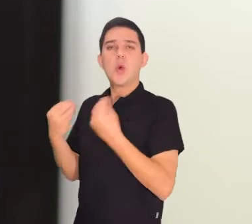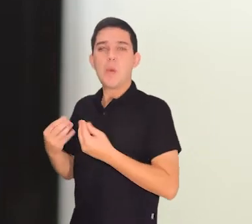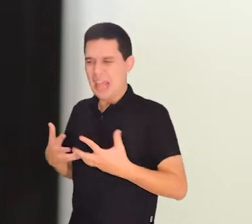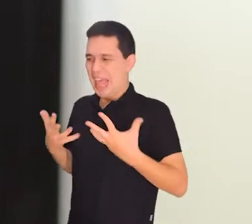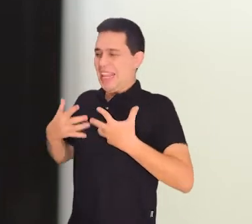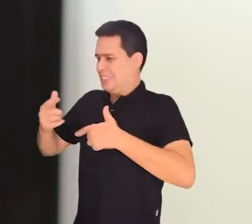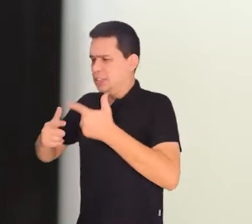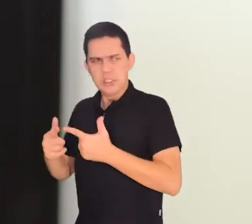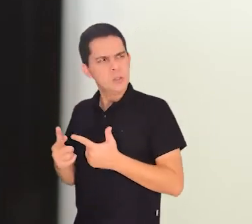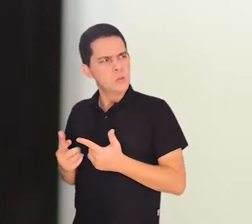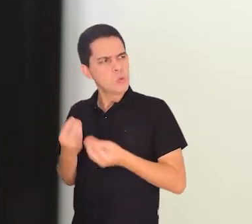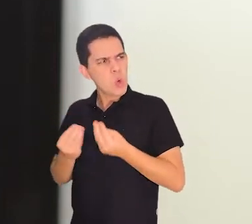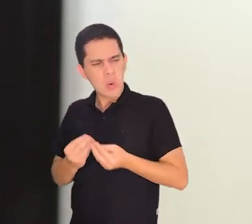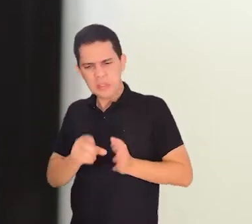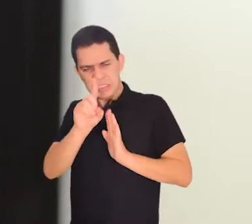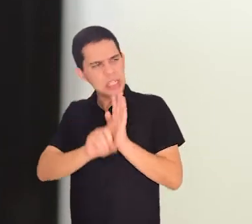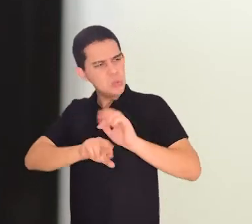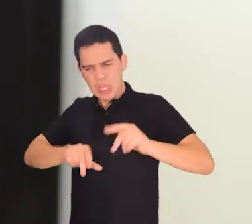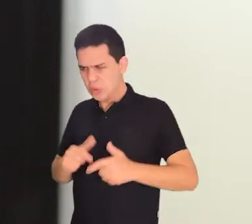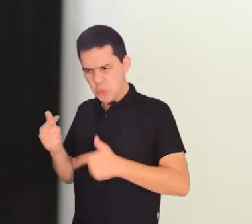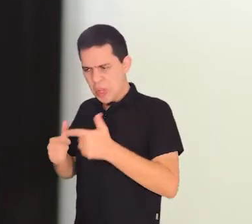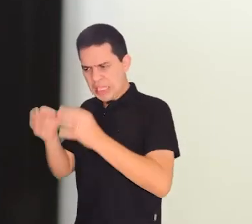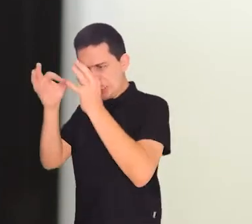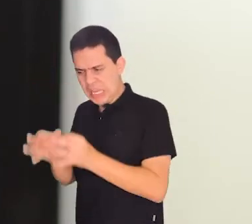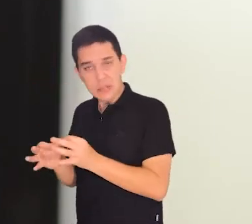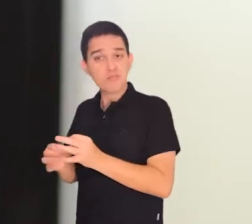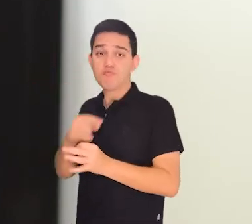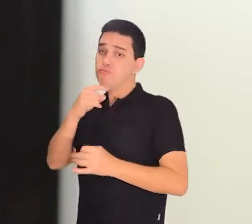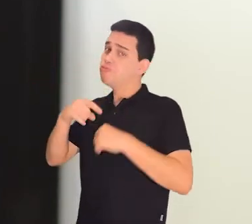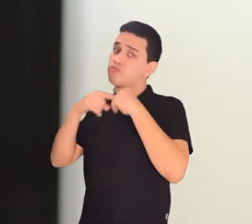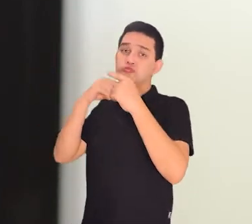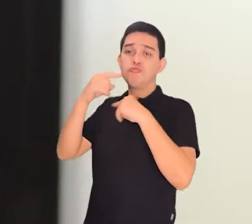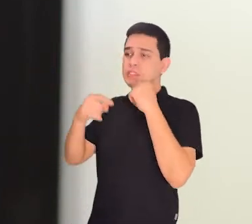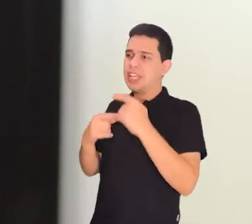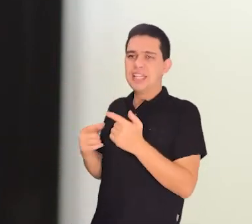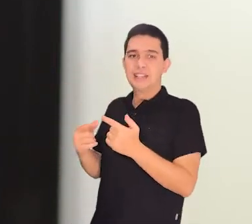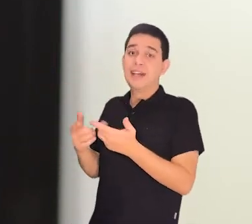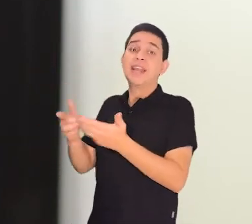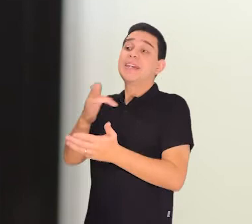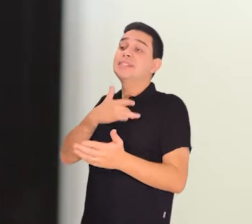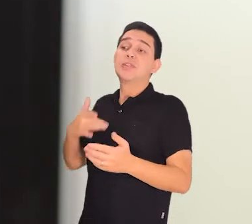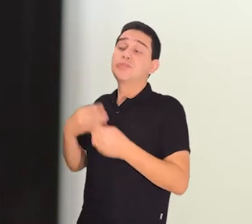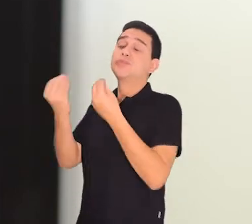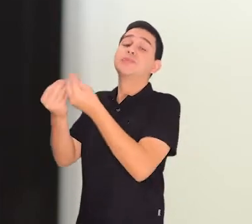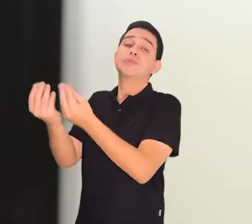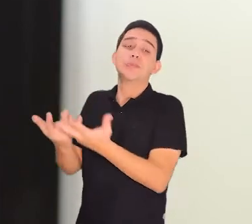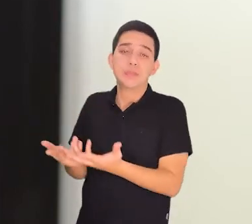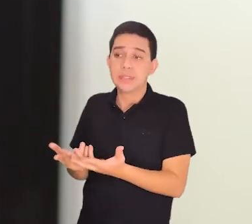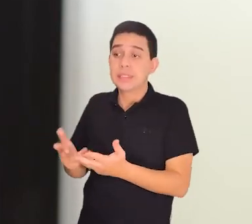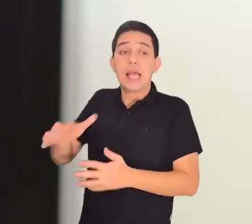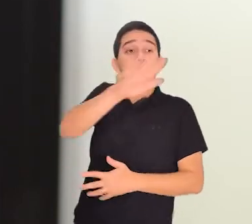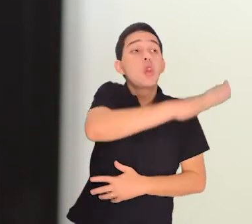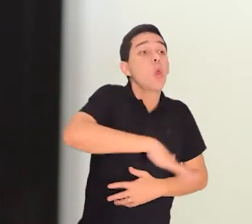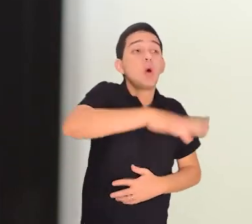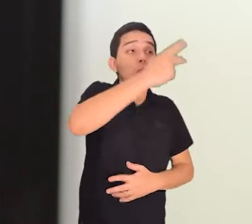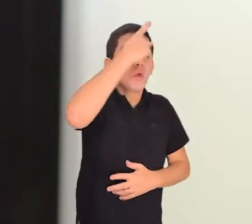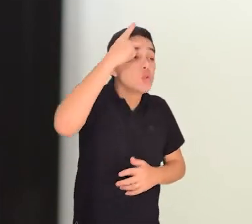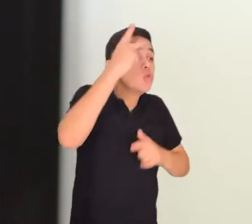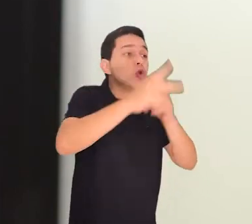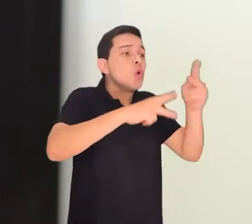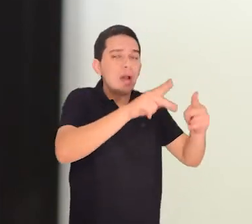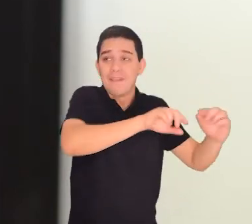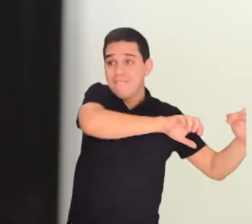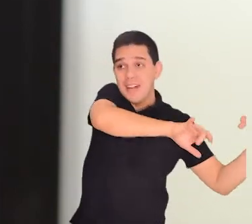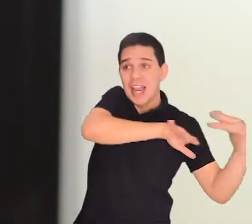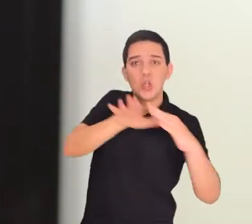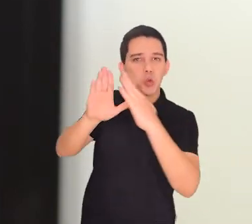de saúde e, com certeza, reflete também nesse serviço que a população busca nos